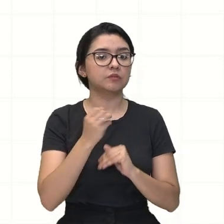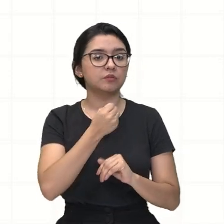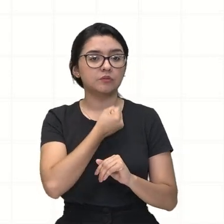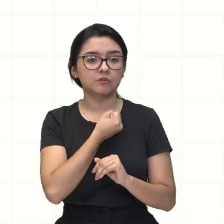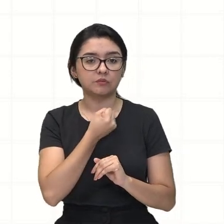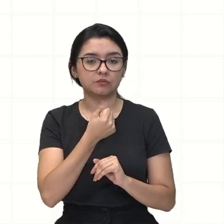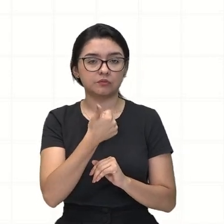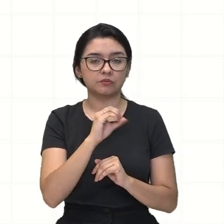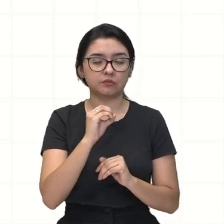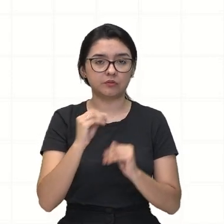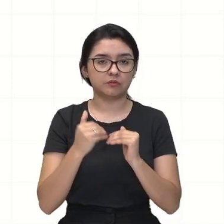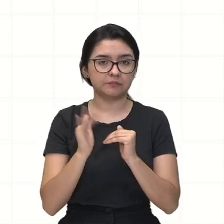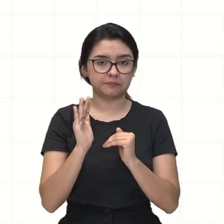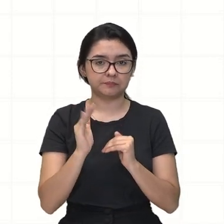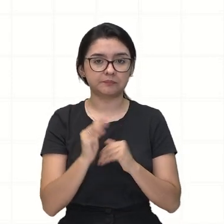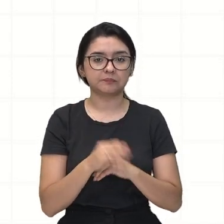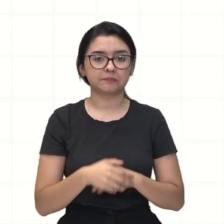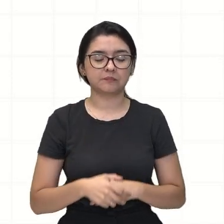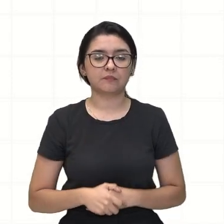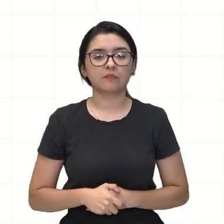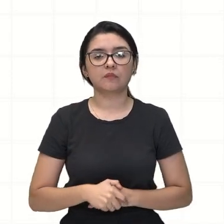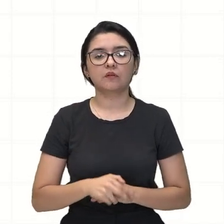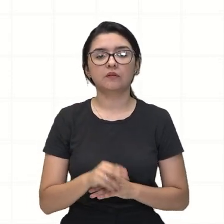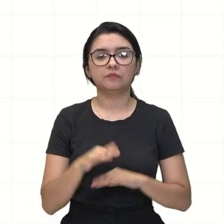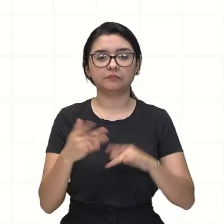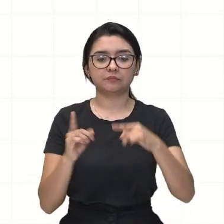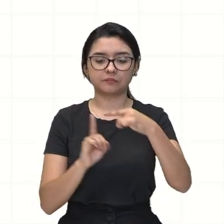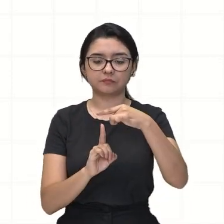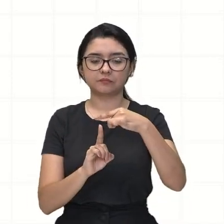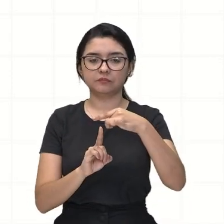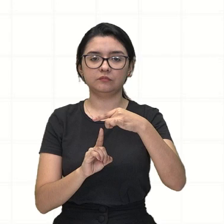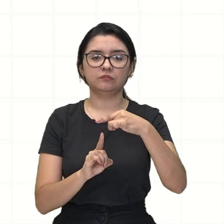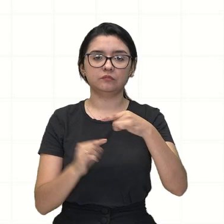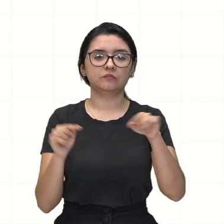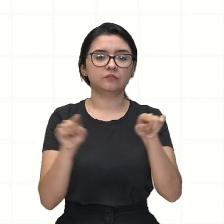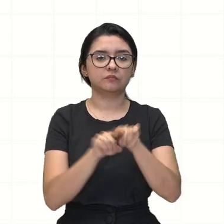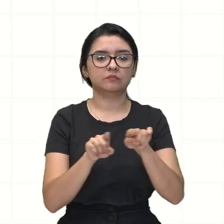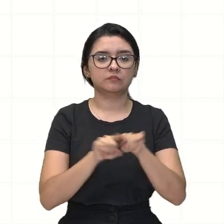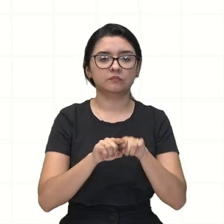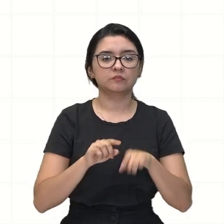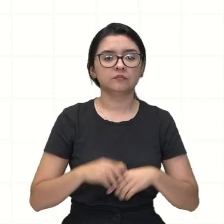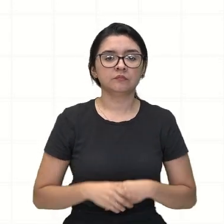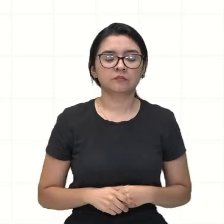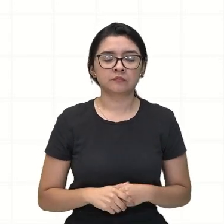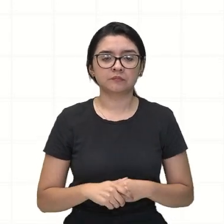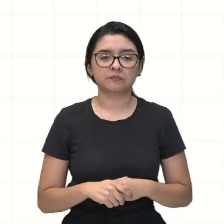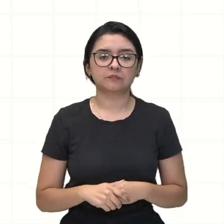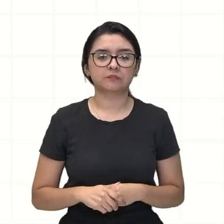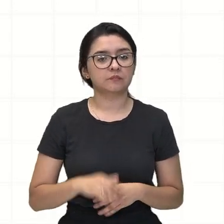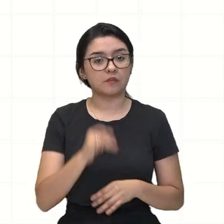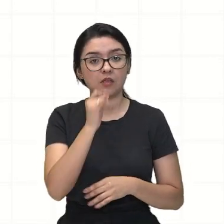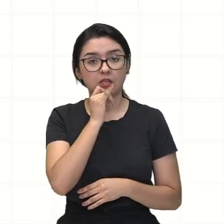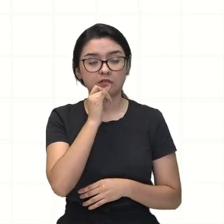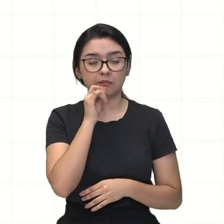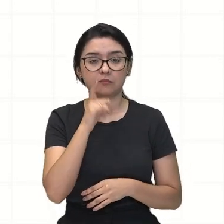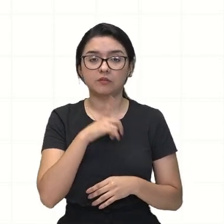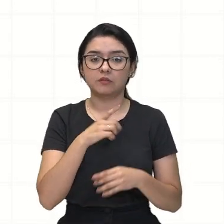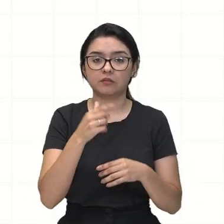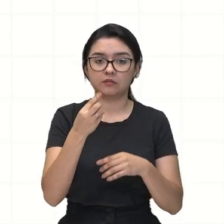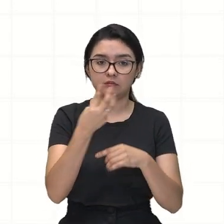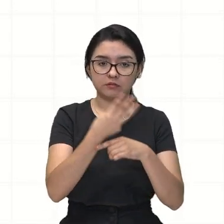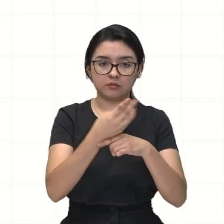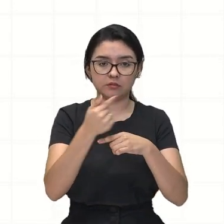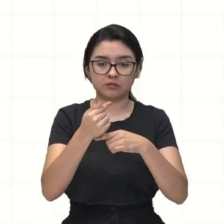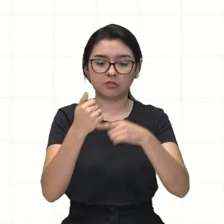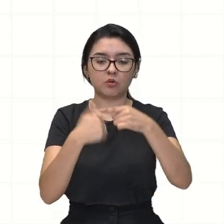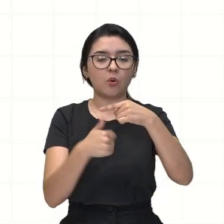de 10, perdão, acima de 10, onde esses denominadores não são também potências de 10, tá bom? Tipo, por exemplo, nós temos aqui, ó, se o denominador